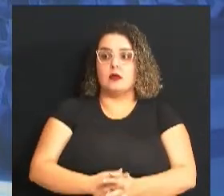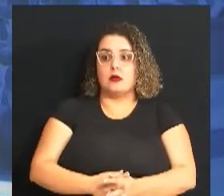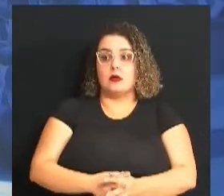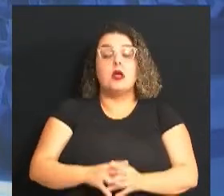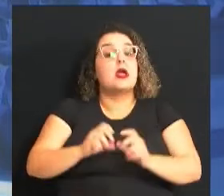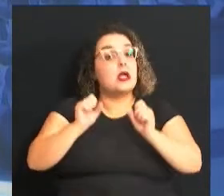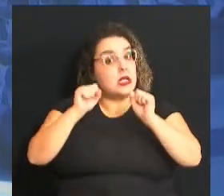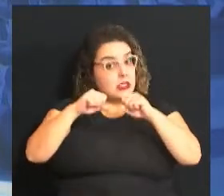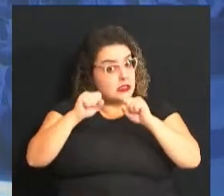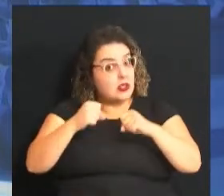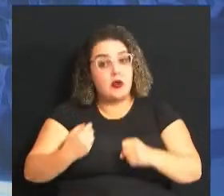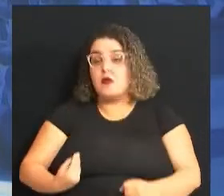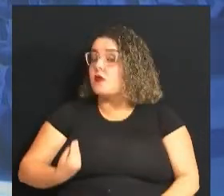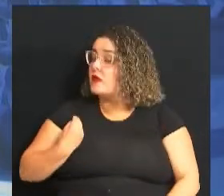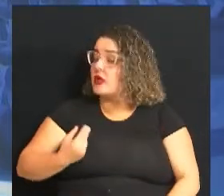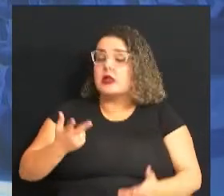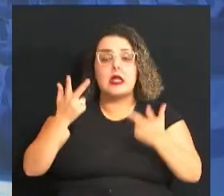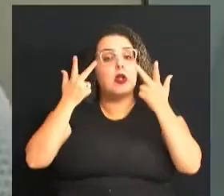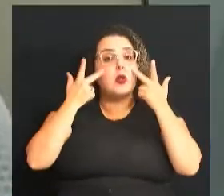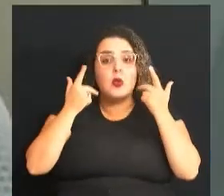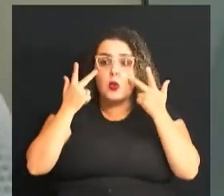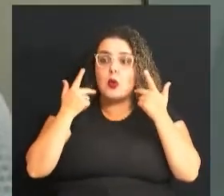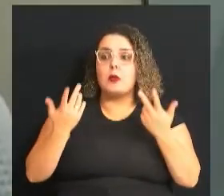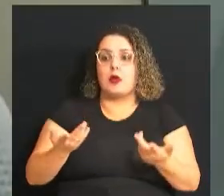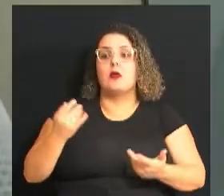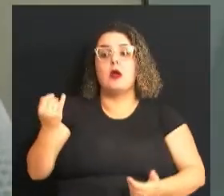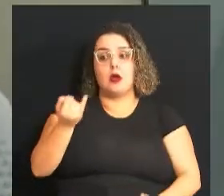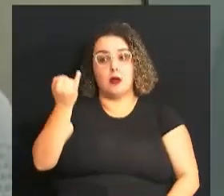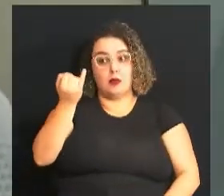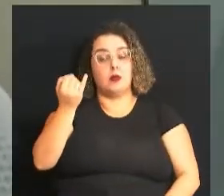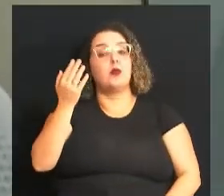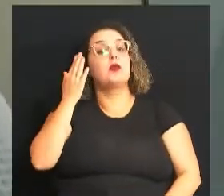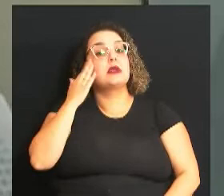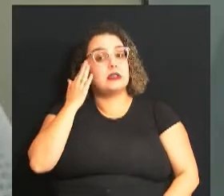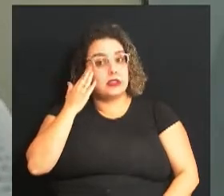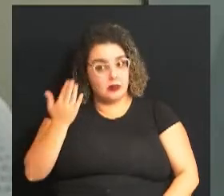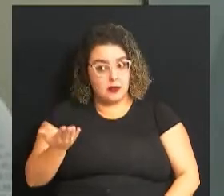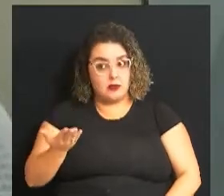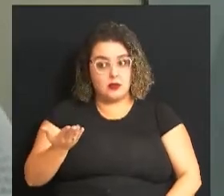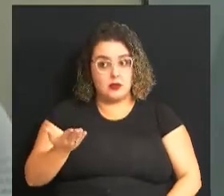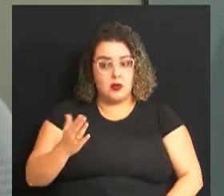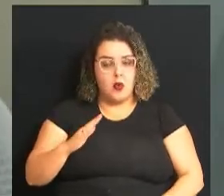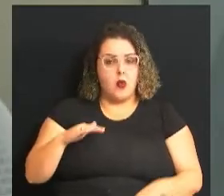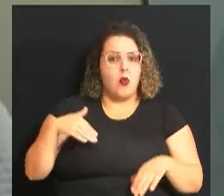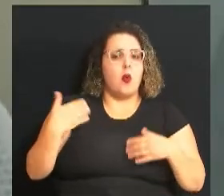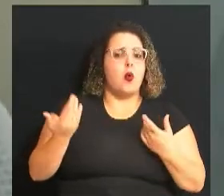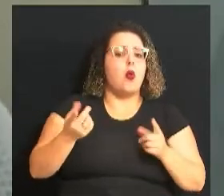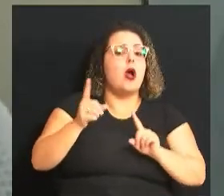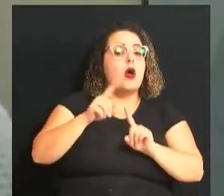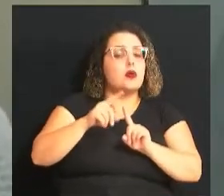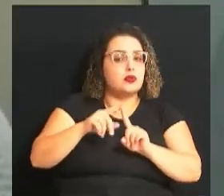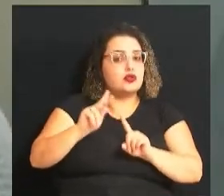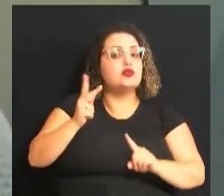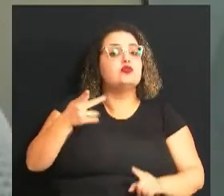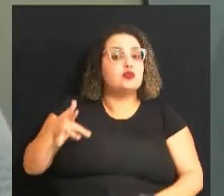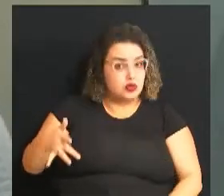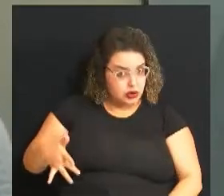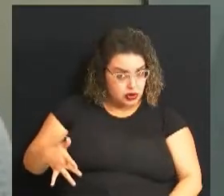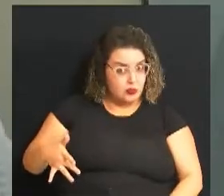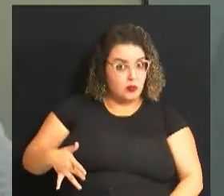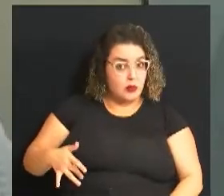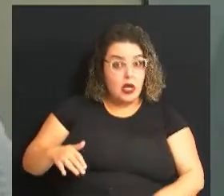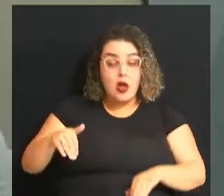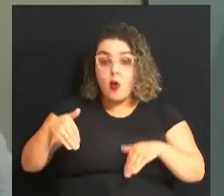Sim, uma vida normal. É importante que nós saibamos que tipo de hepatite foi essa e que